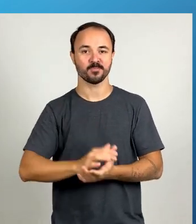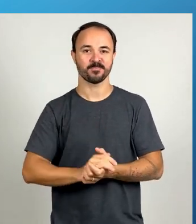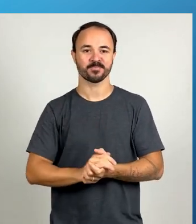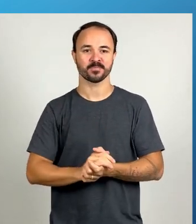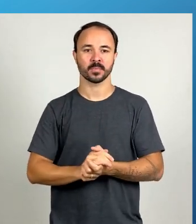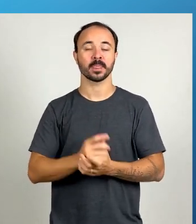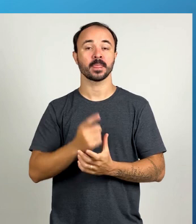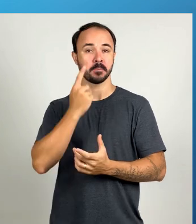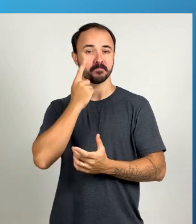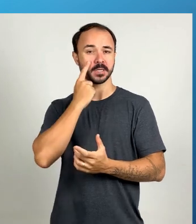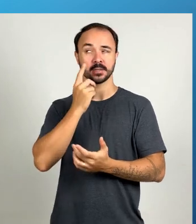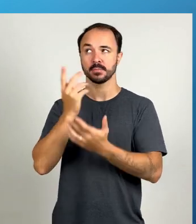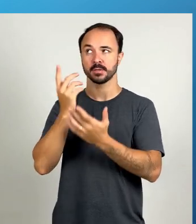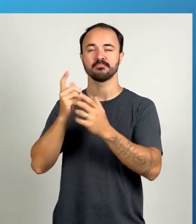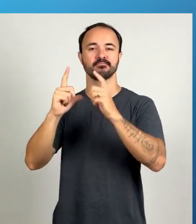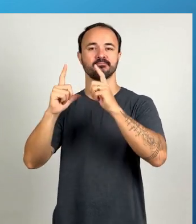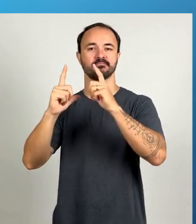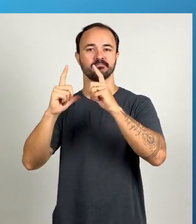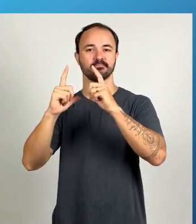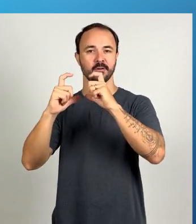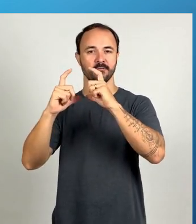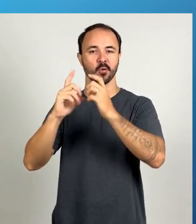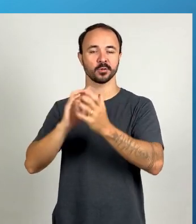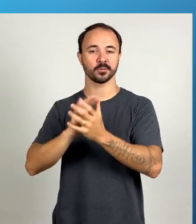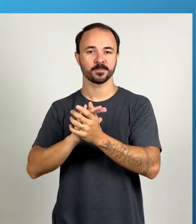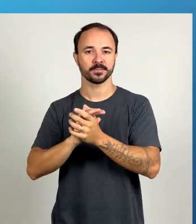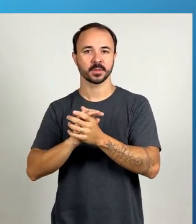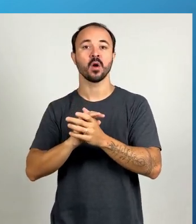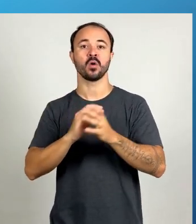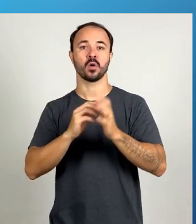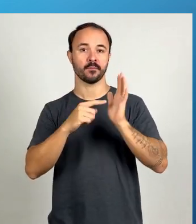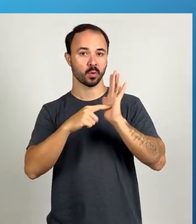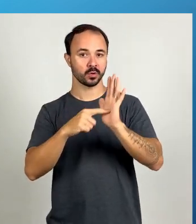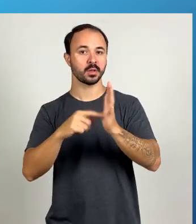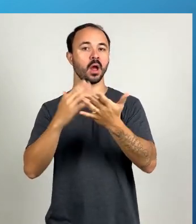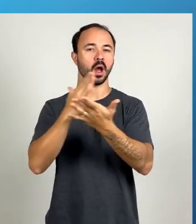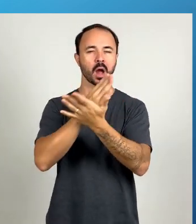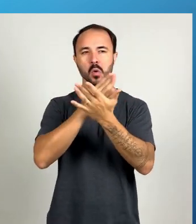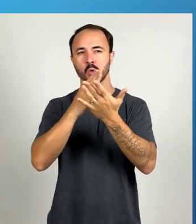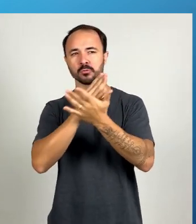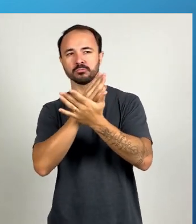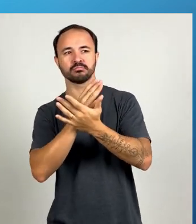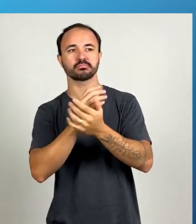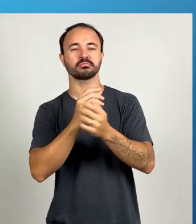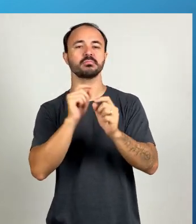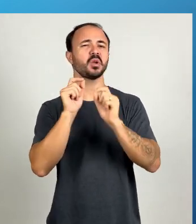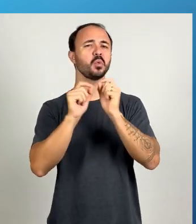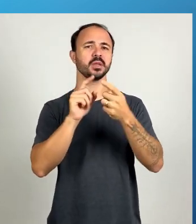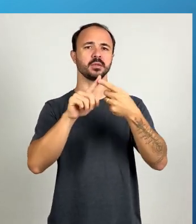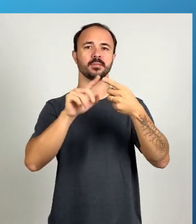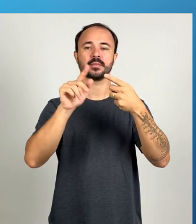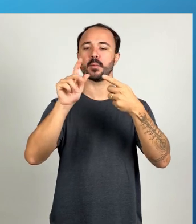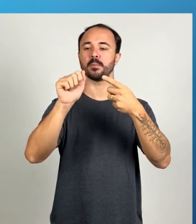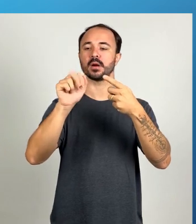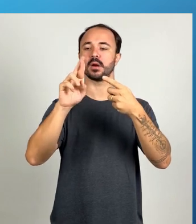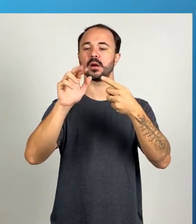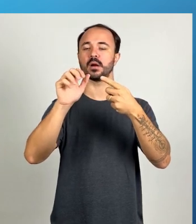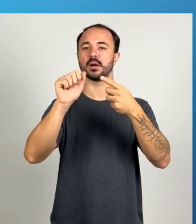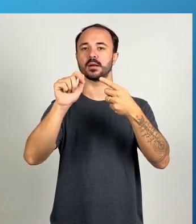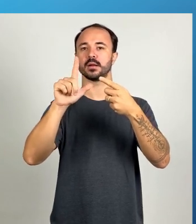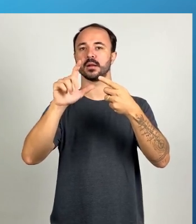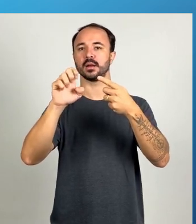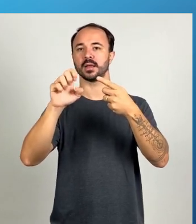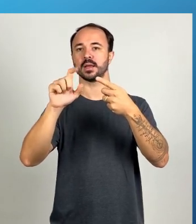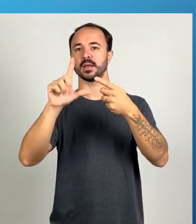imagem aqui em cima. A prof trouxe para vocês imagens que representam os paralelos e os meridianos. Os